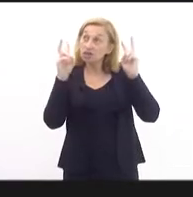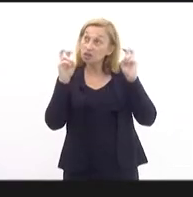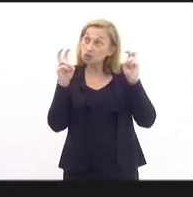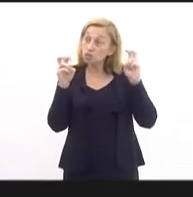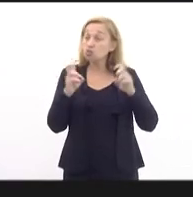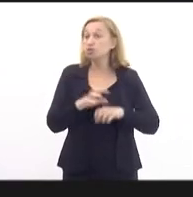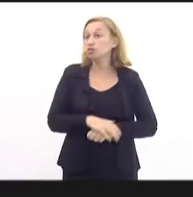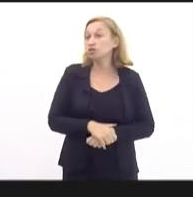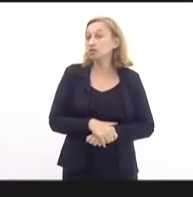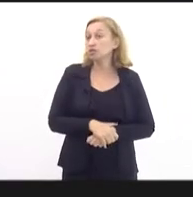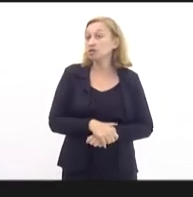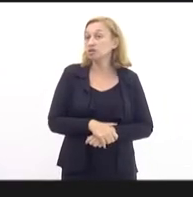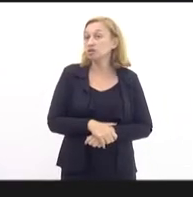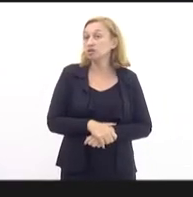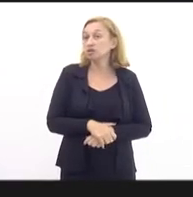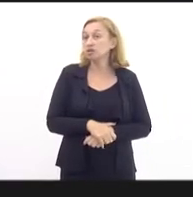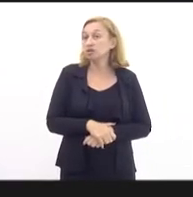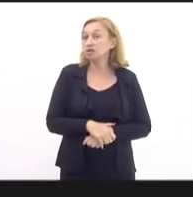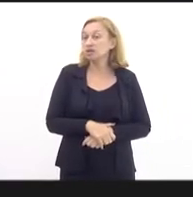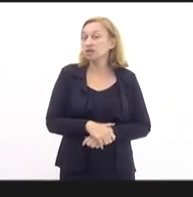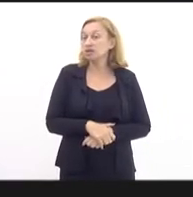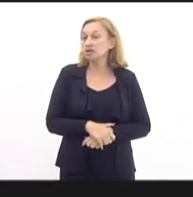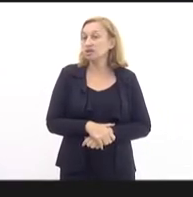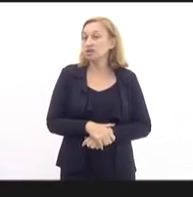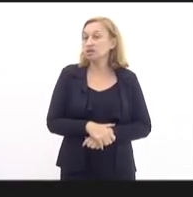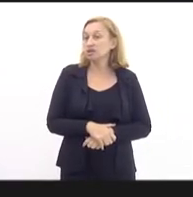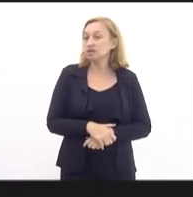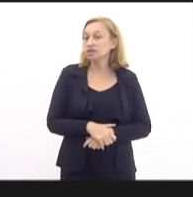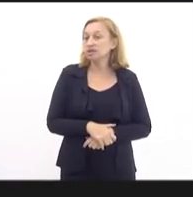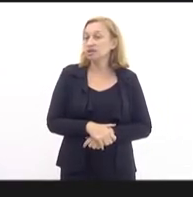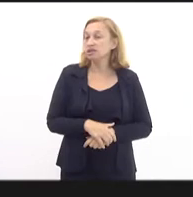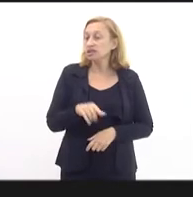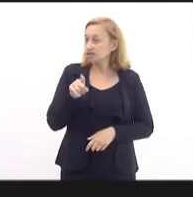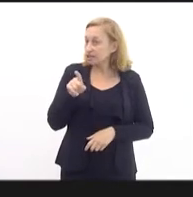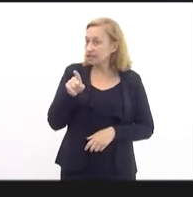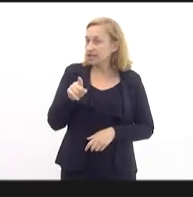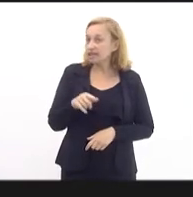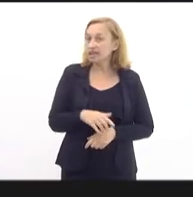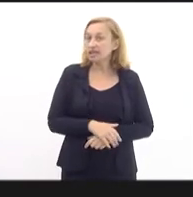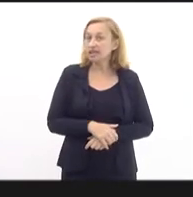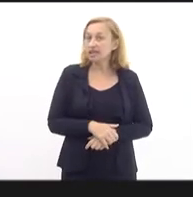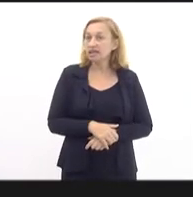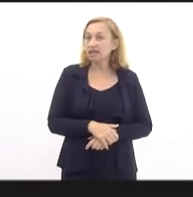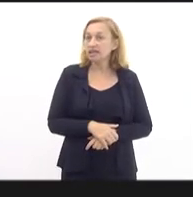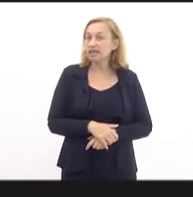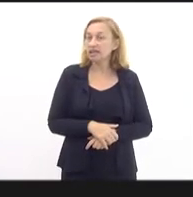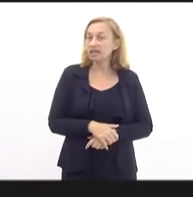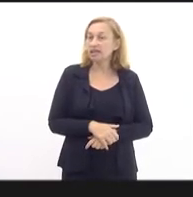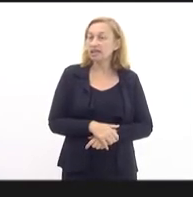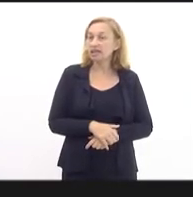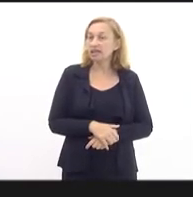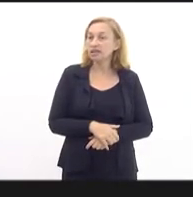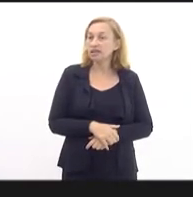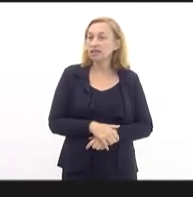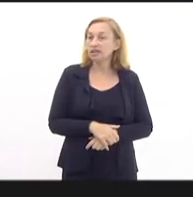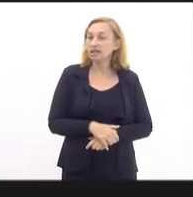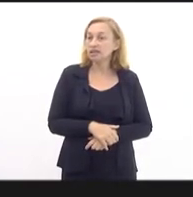senhora... não, você, que é mais nova que eu, viu, Kátia? Se você